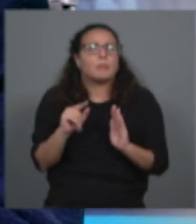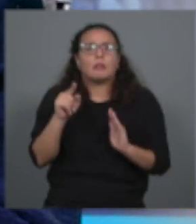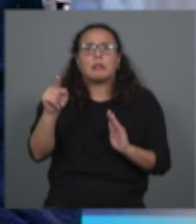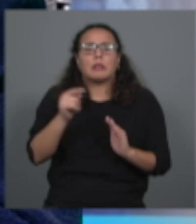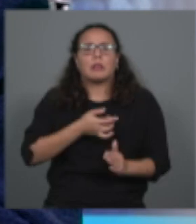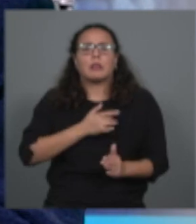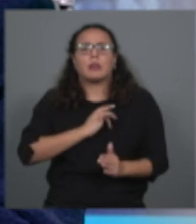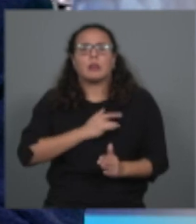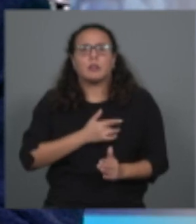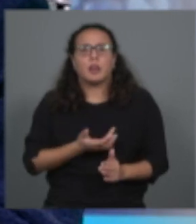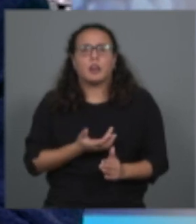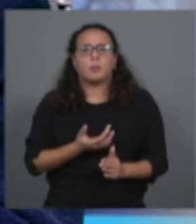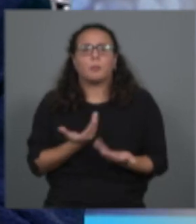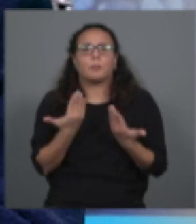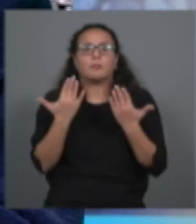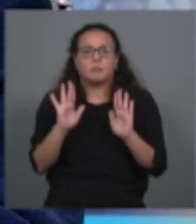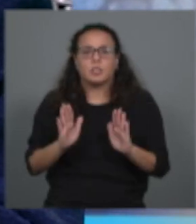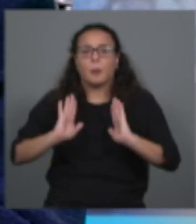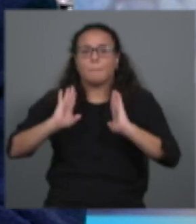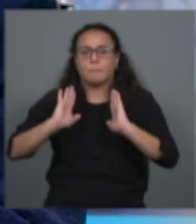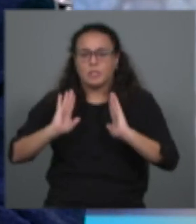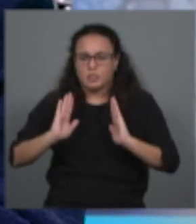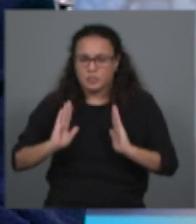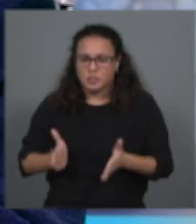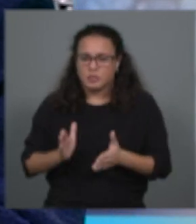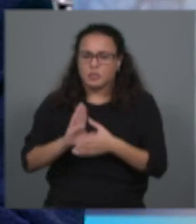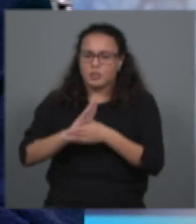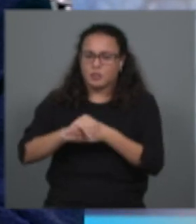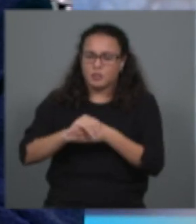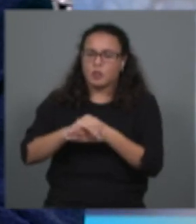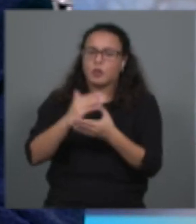é preciso a tal documentação. E se a graça se aproxima